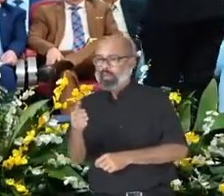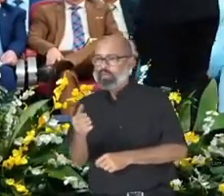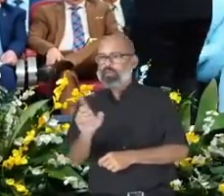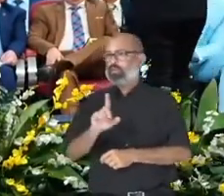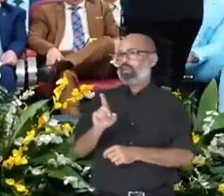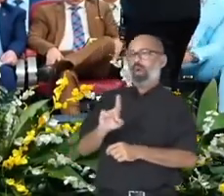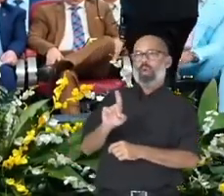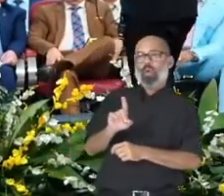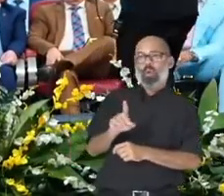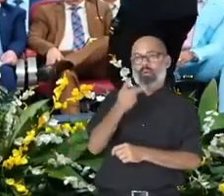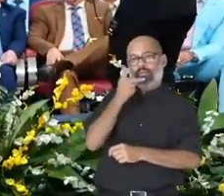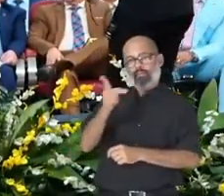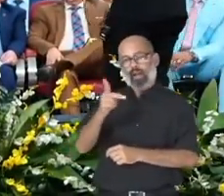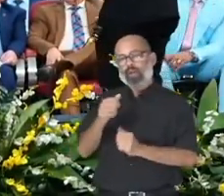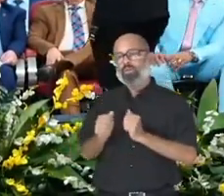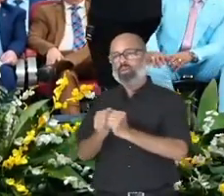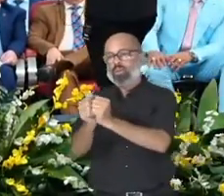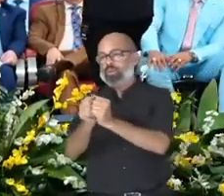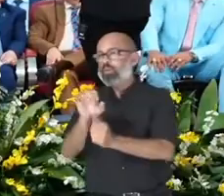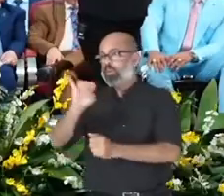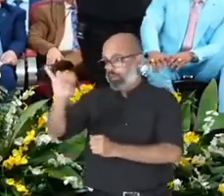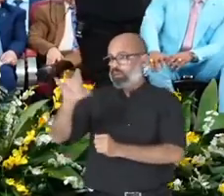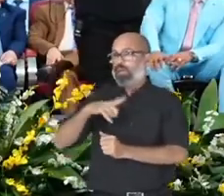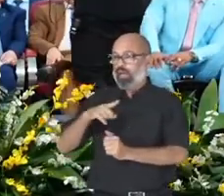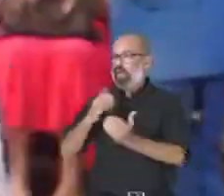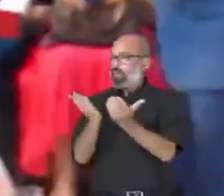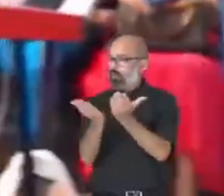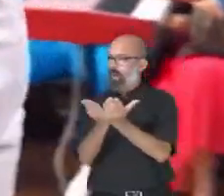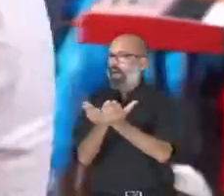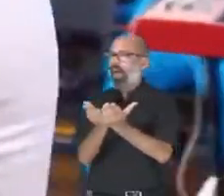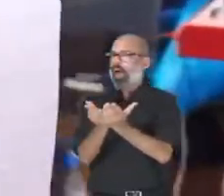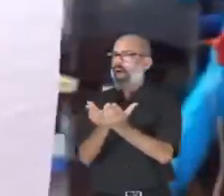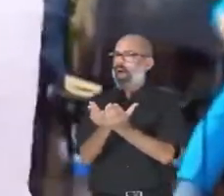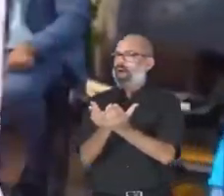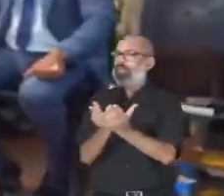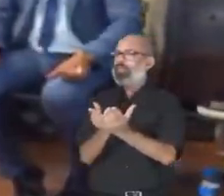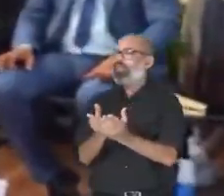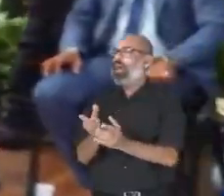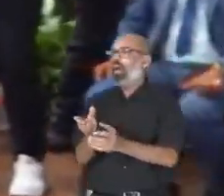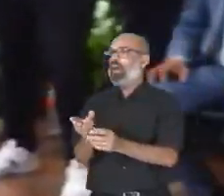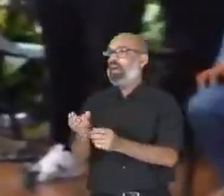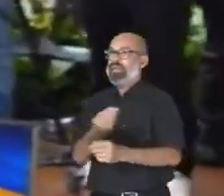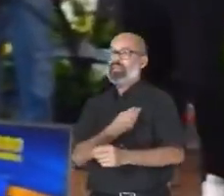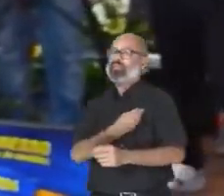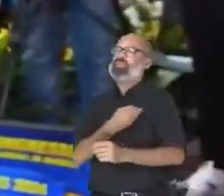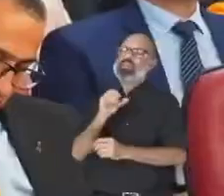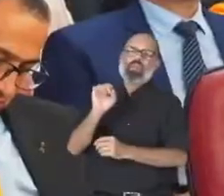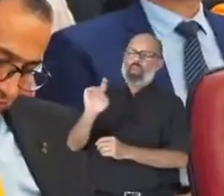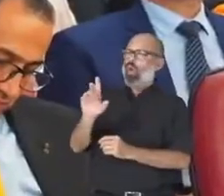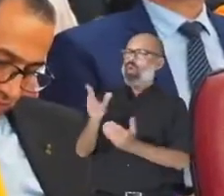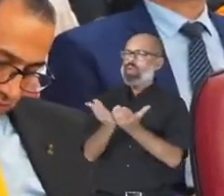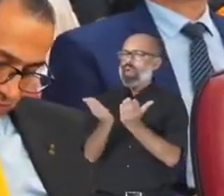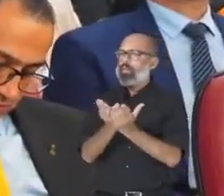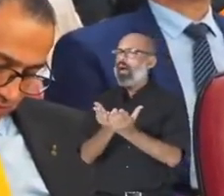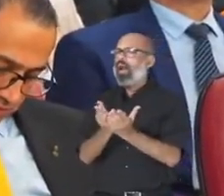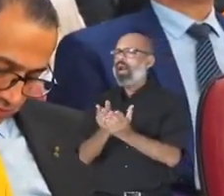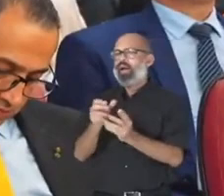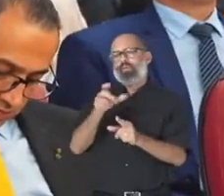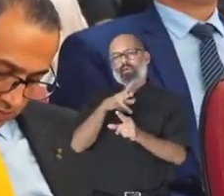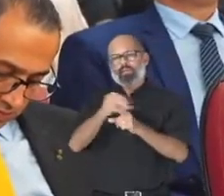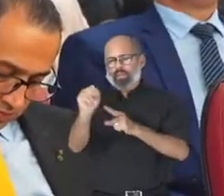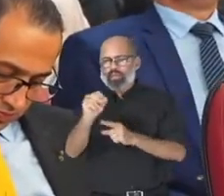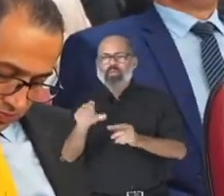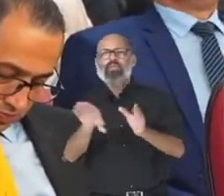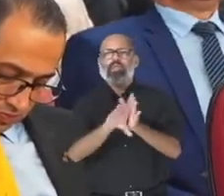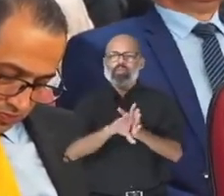Não. Eles disseram: para onde iremos nós se só tu tens palavra? E não é de forçação de barra para a terra. Não é palavra de que você vai vencer, vai chegar